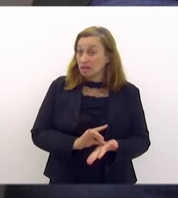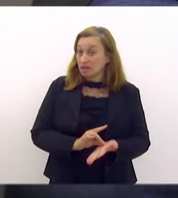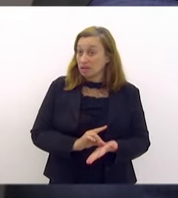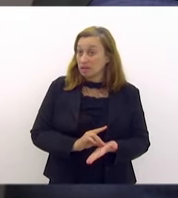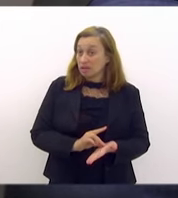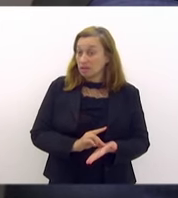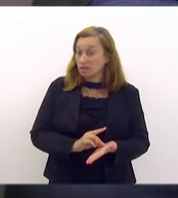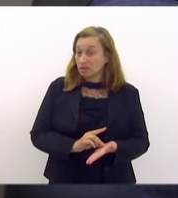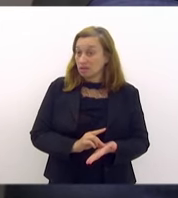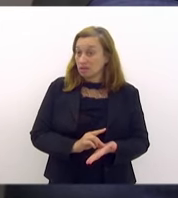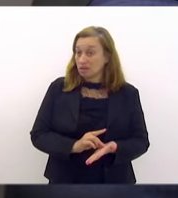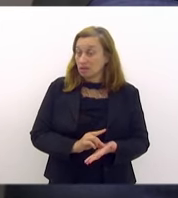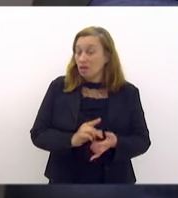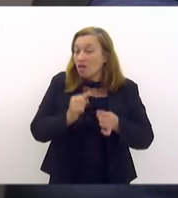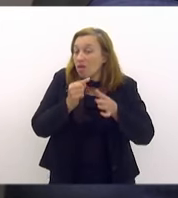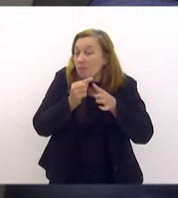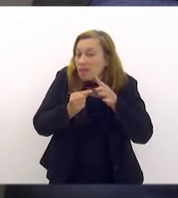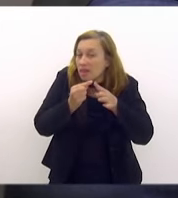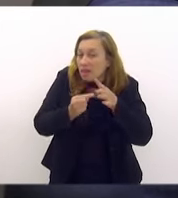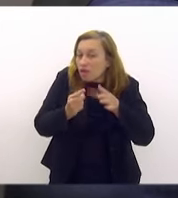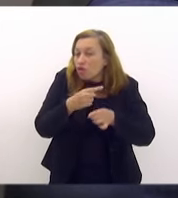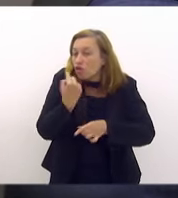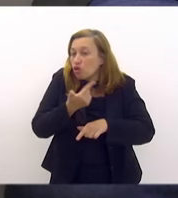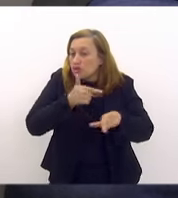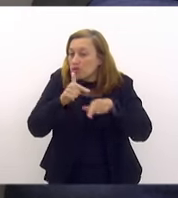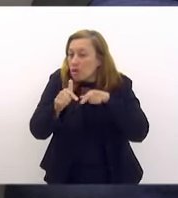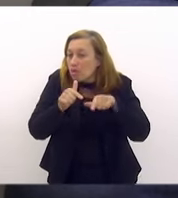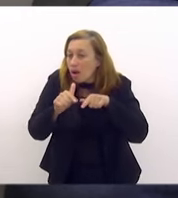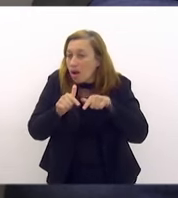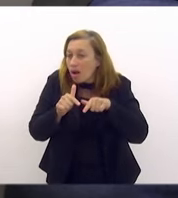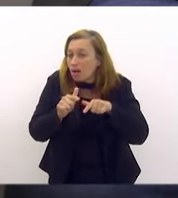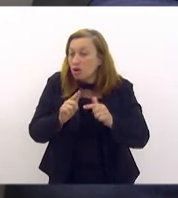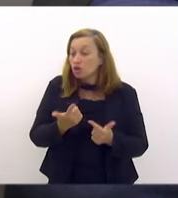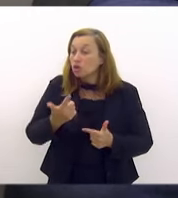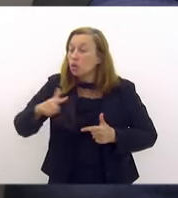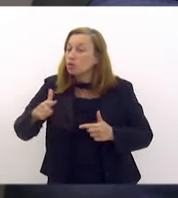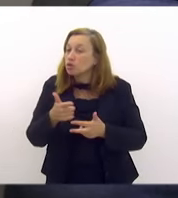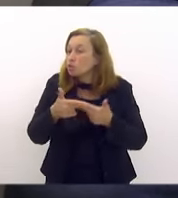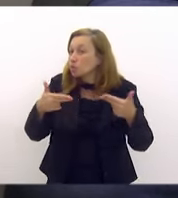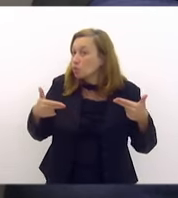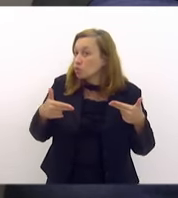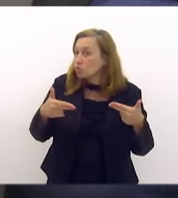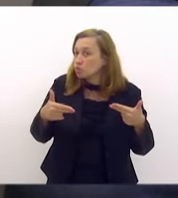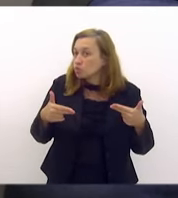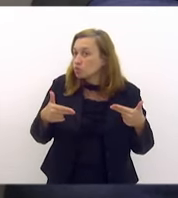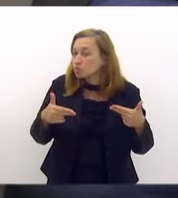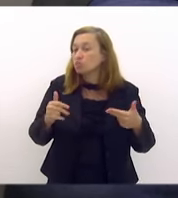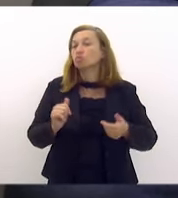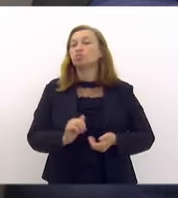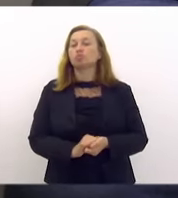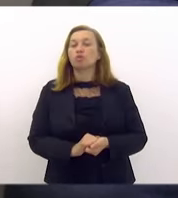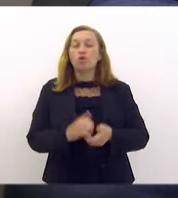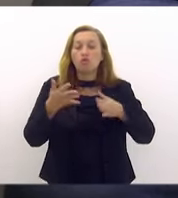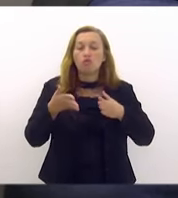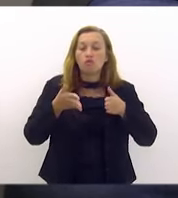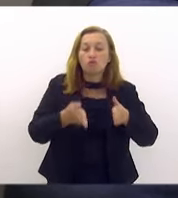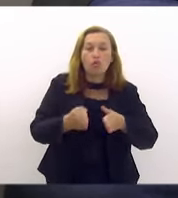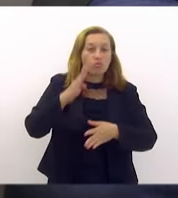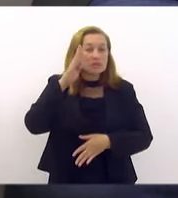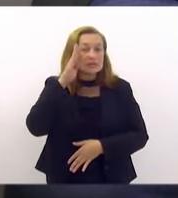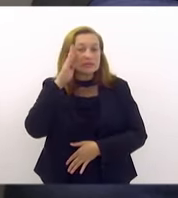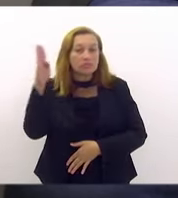nosso nosso trabalho da nossa missão que entre outras coisas tem como missão Central